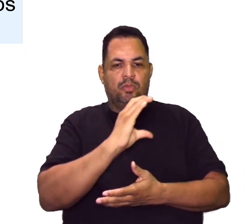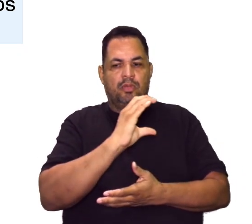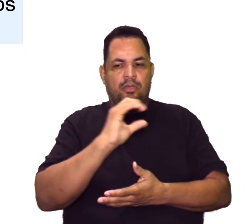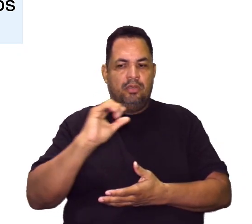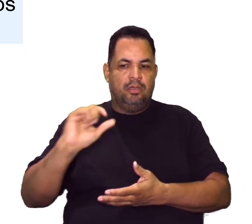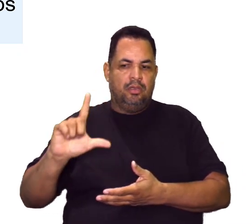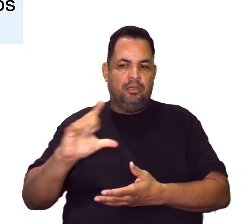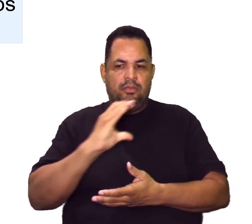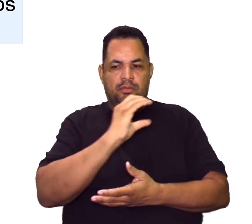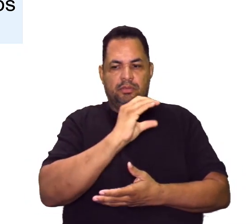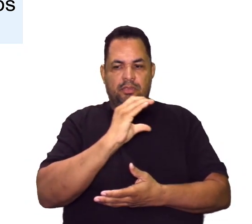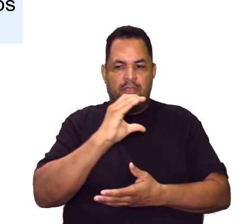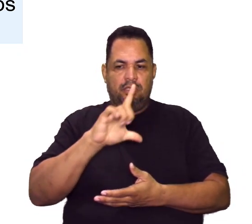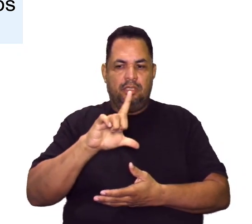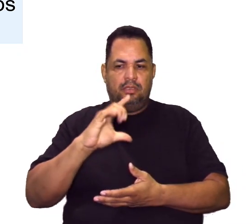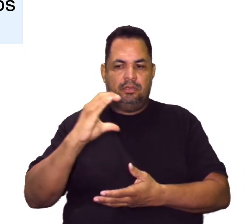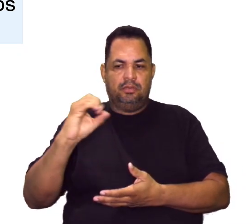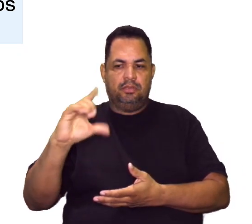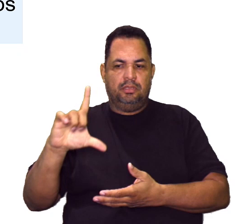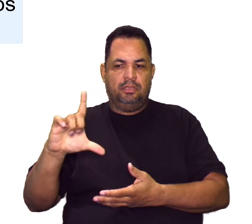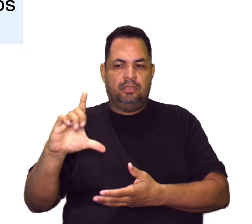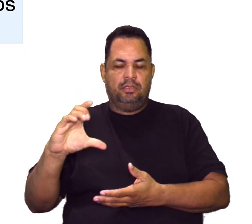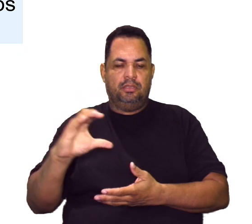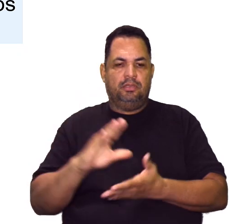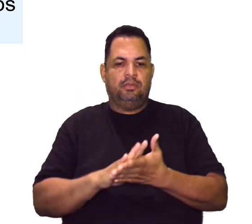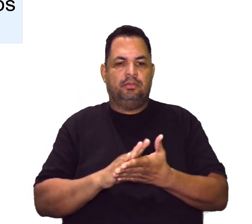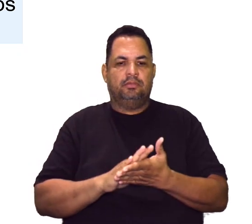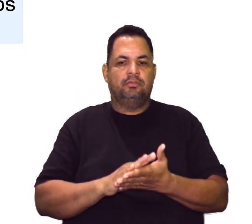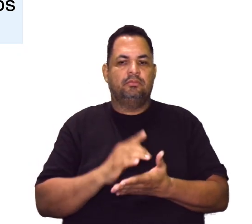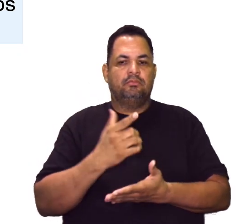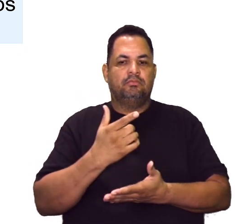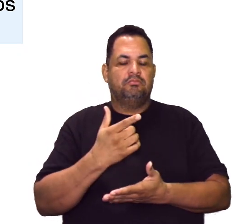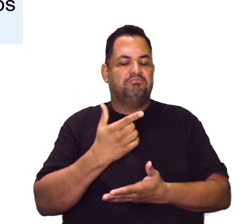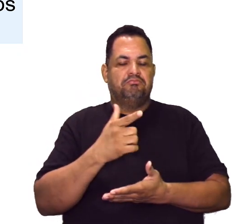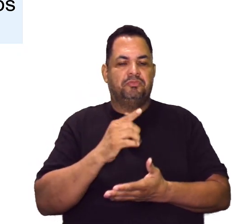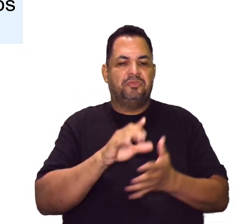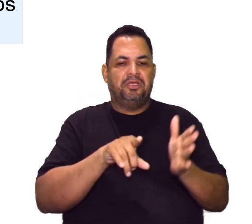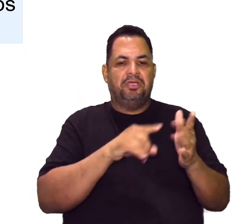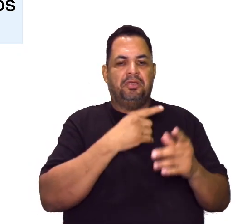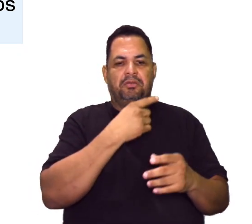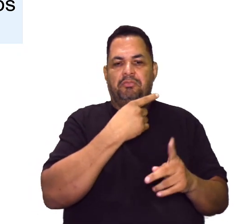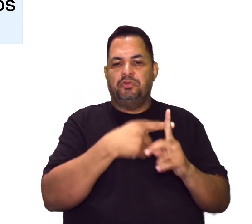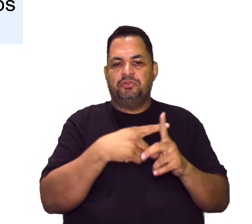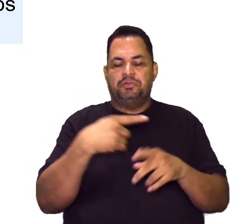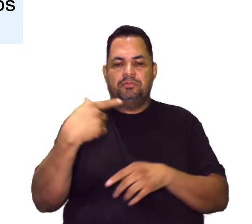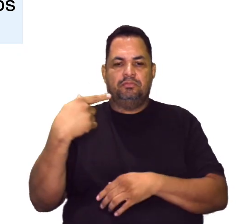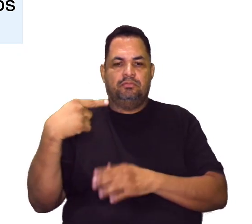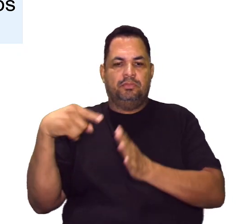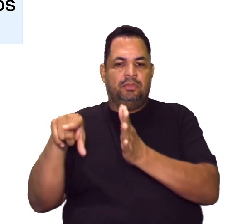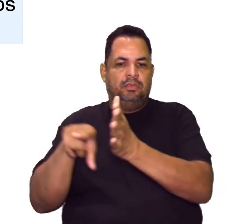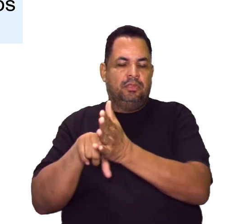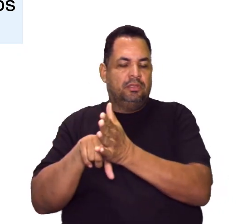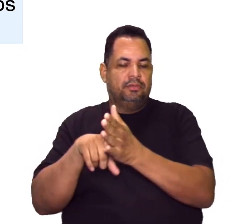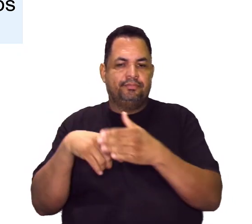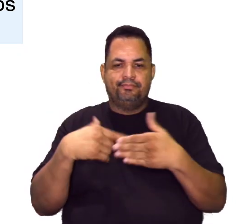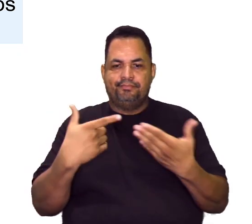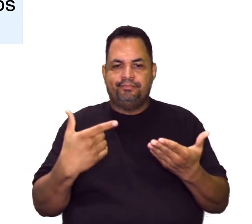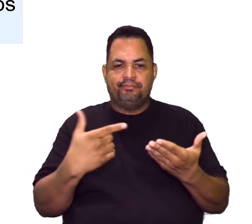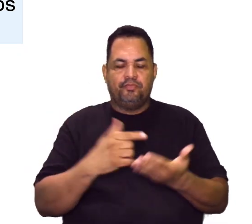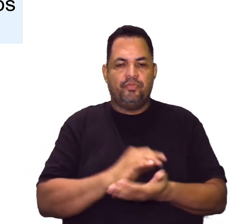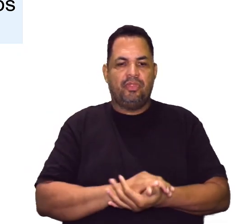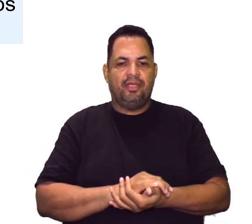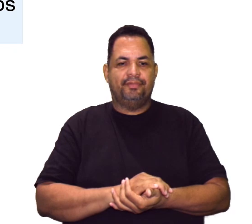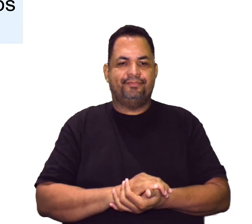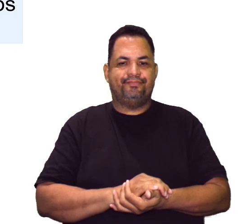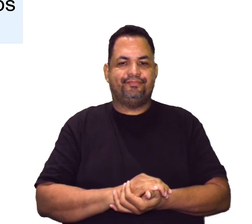cloro, aí, olha só, claro que é apolar. A partir do momento que